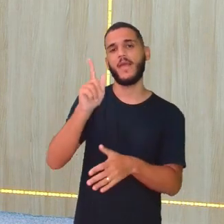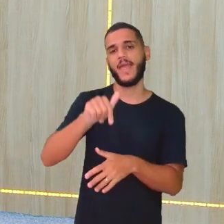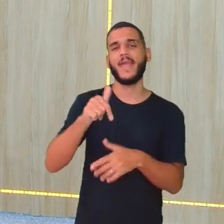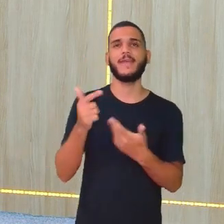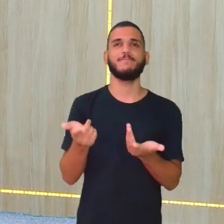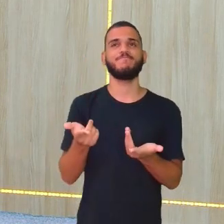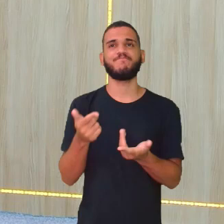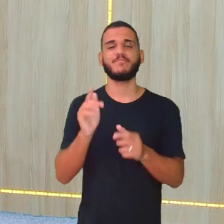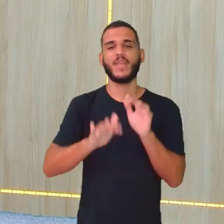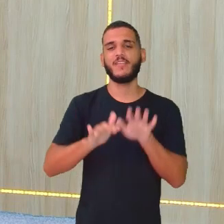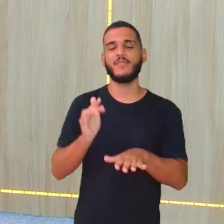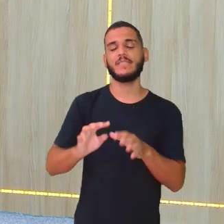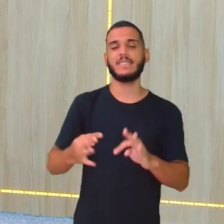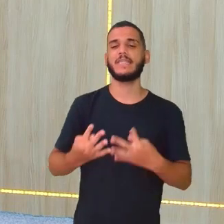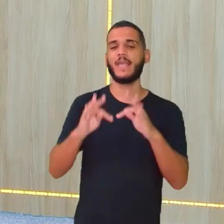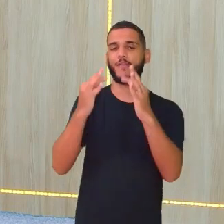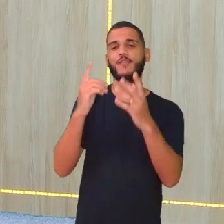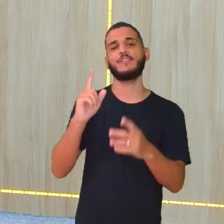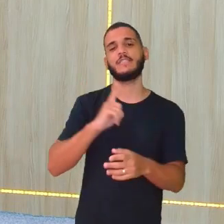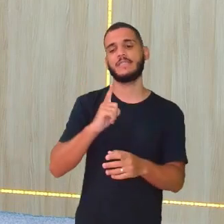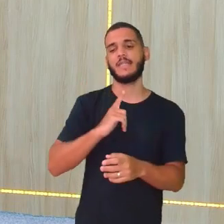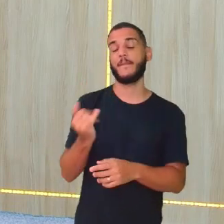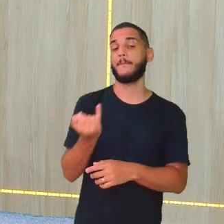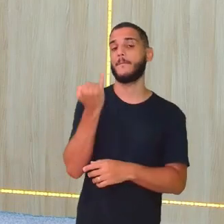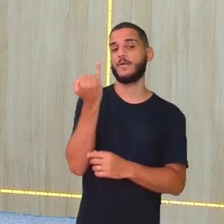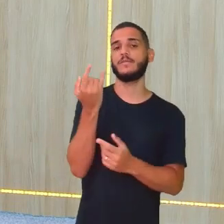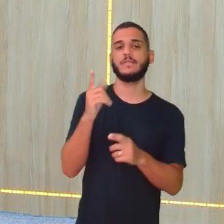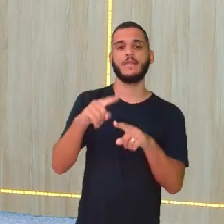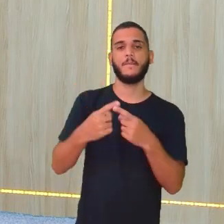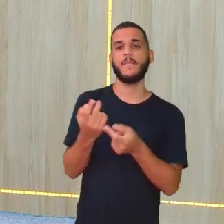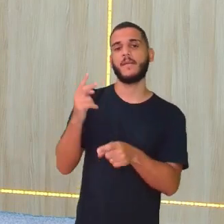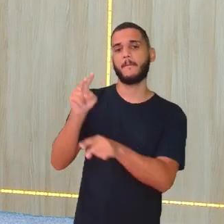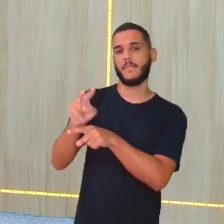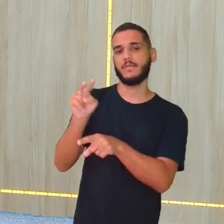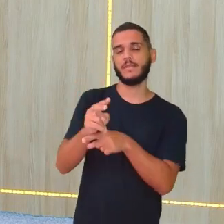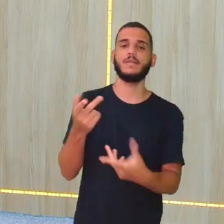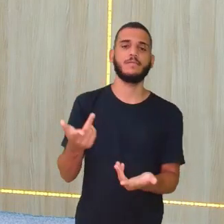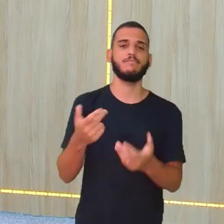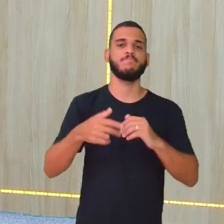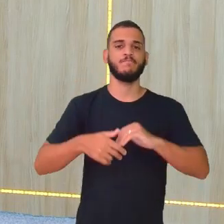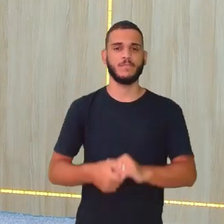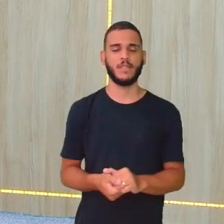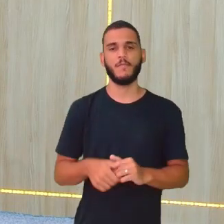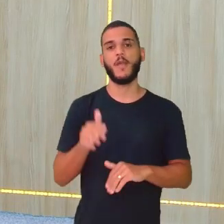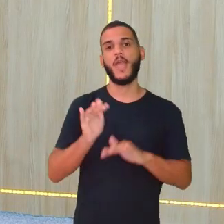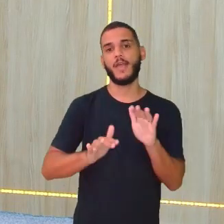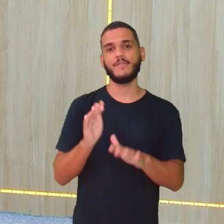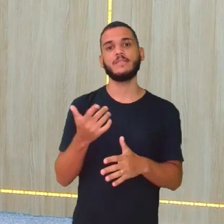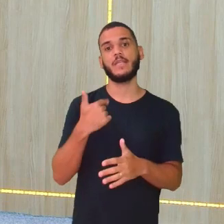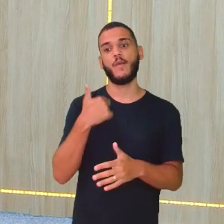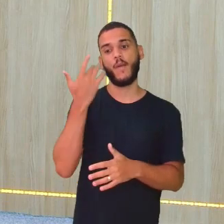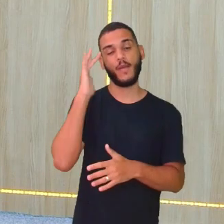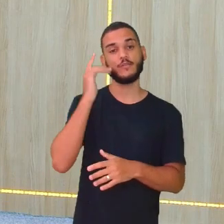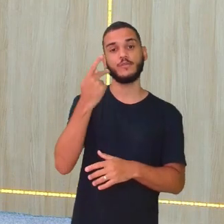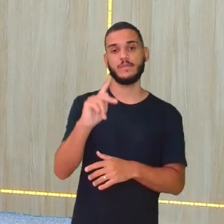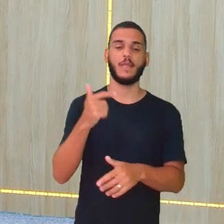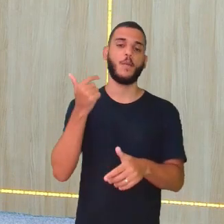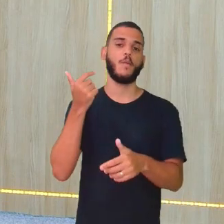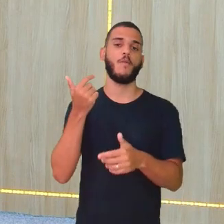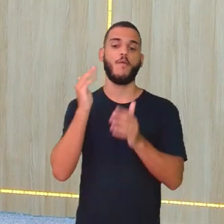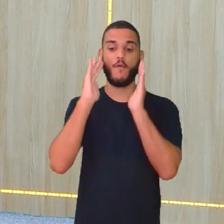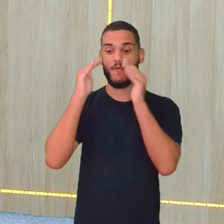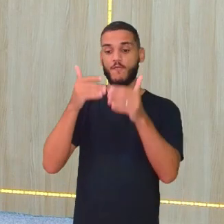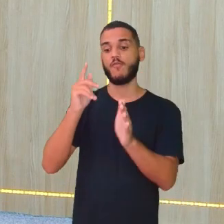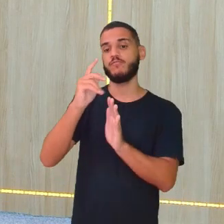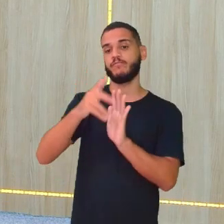o valor à tecnologia para esse lado, né? Para esse lado da conservação. E aí, acho que o teu trabalho contribui muito, muito